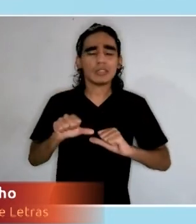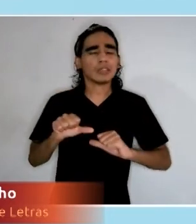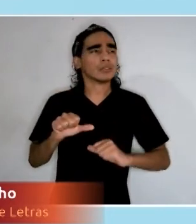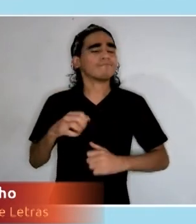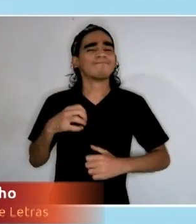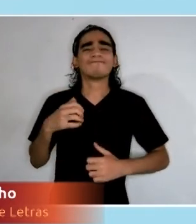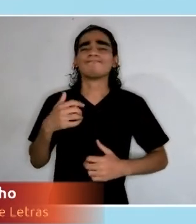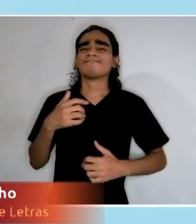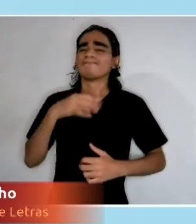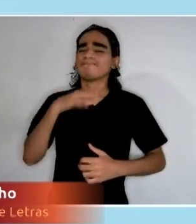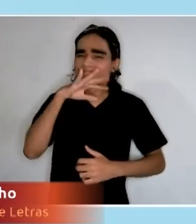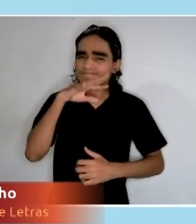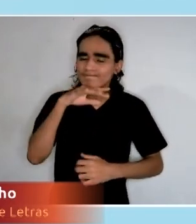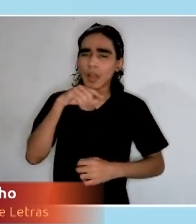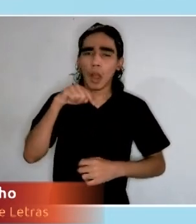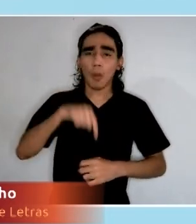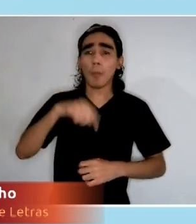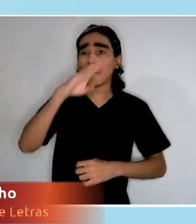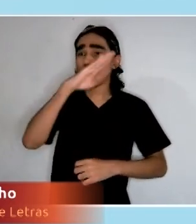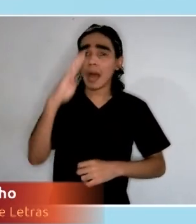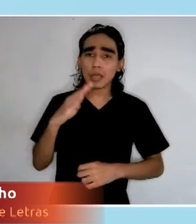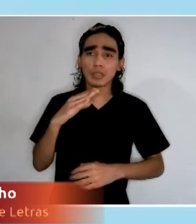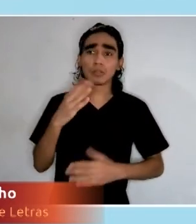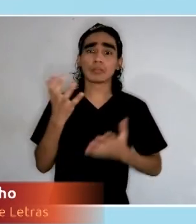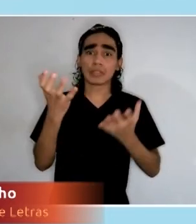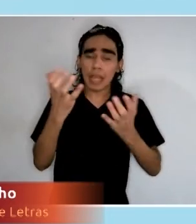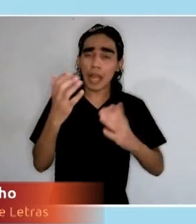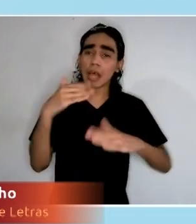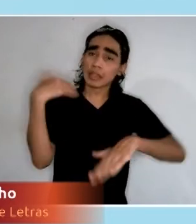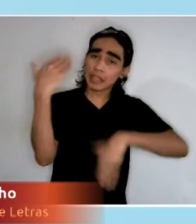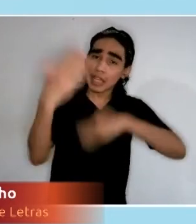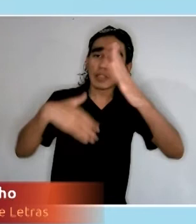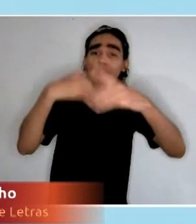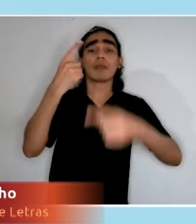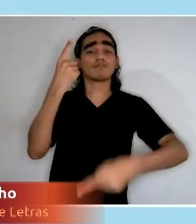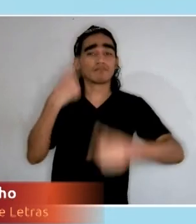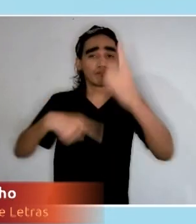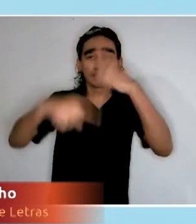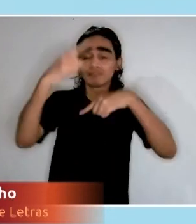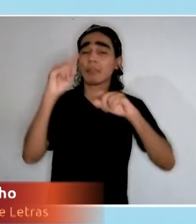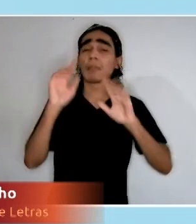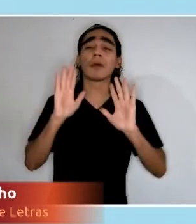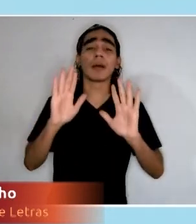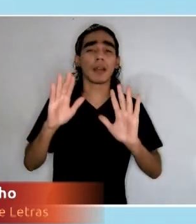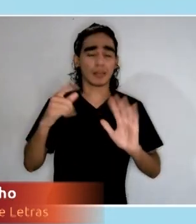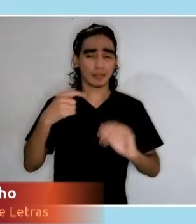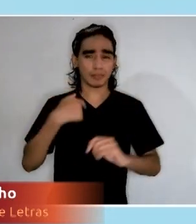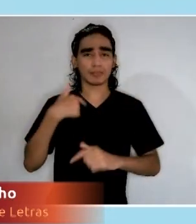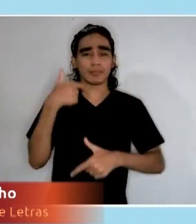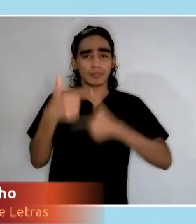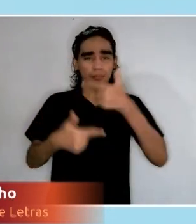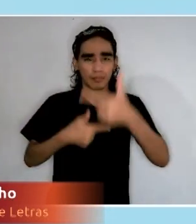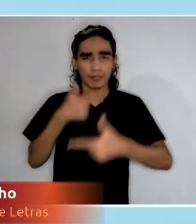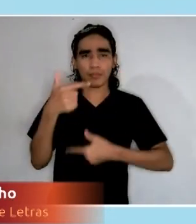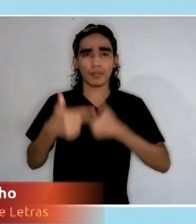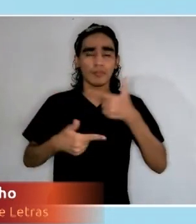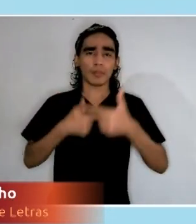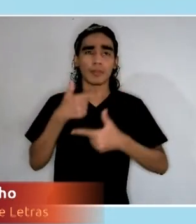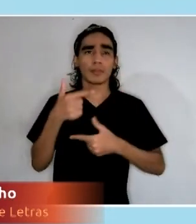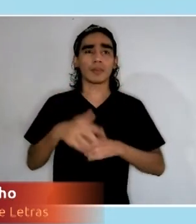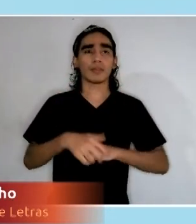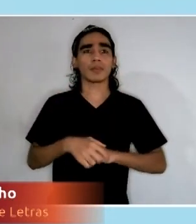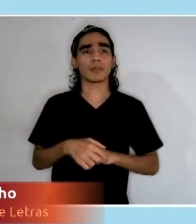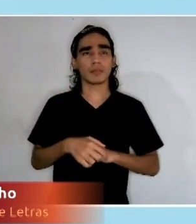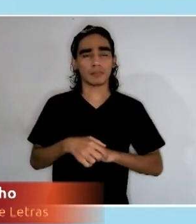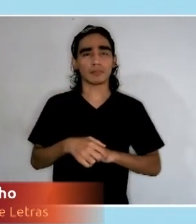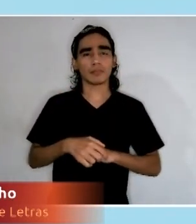quer desenvolvido, que a gente trabalha tanto para desenvolver. Eu, propriamente, eu trabalho nas Nações Nações Unidas, sempre